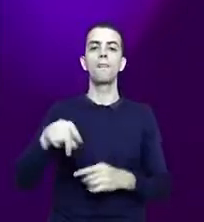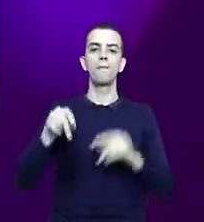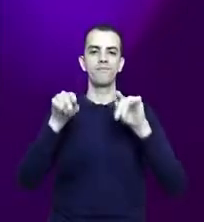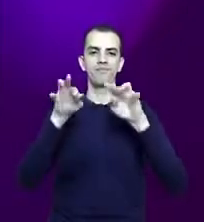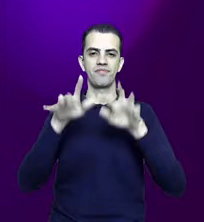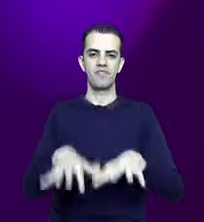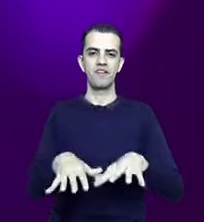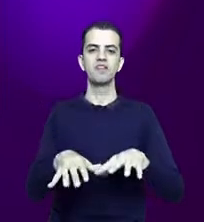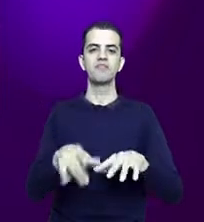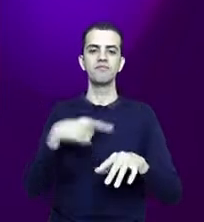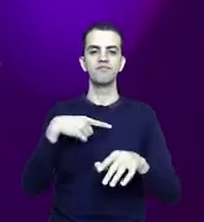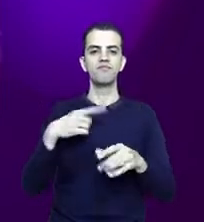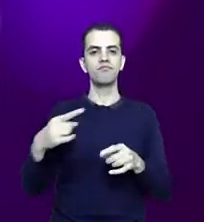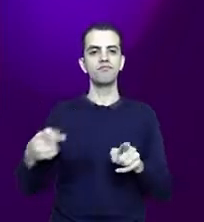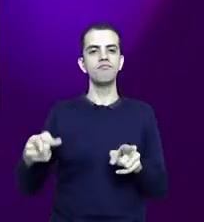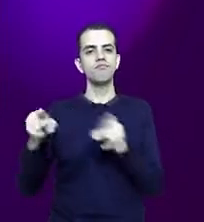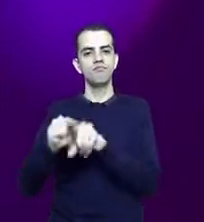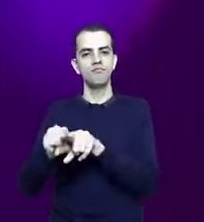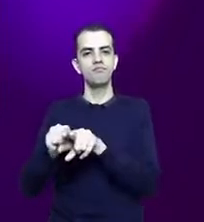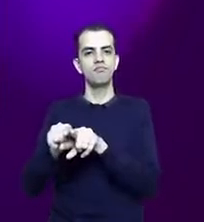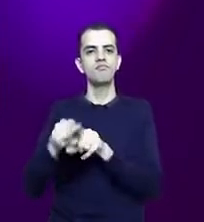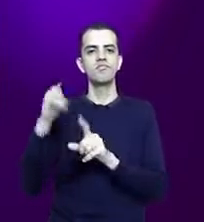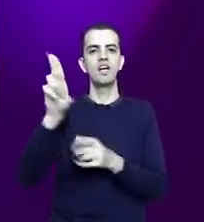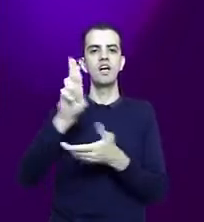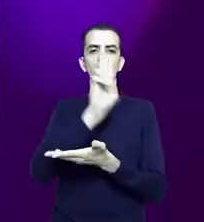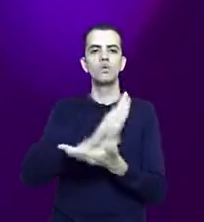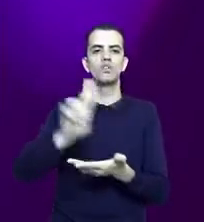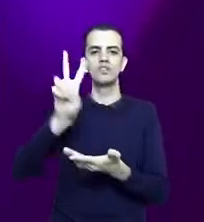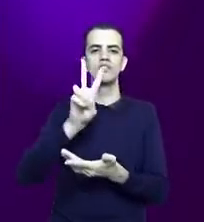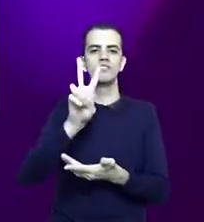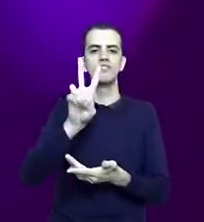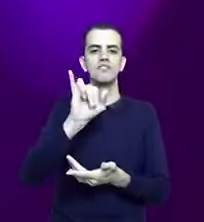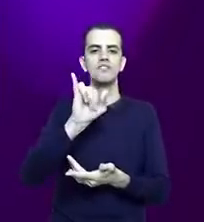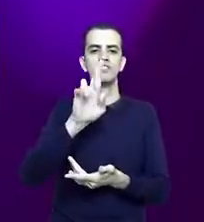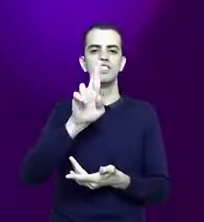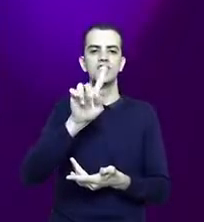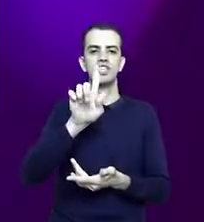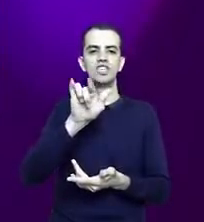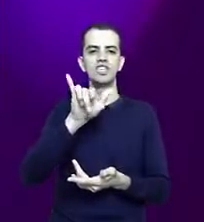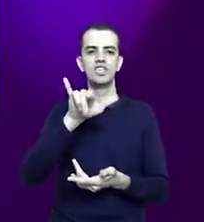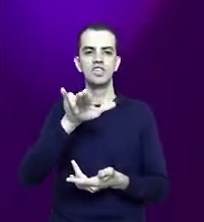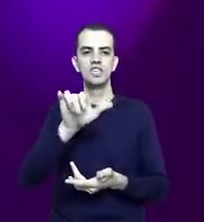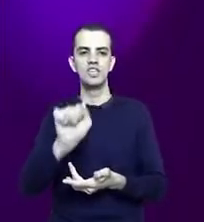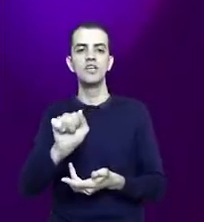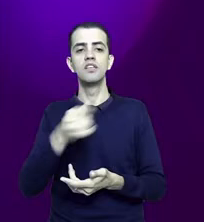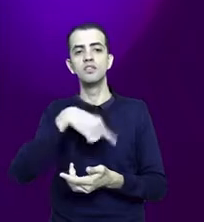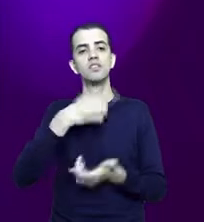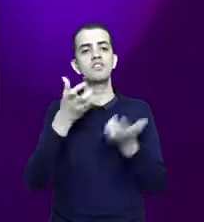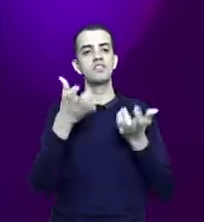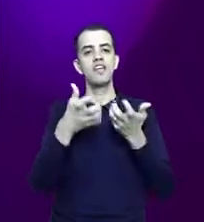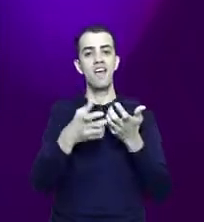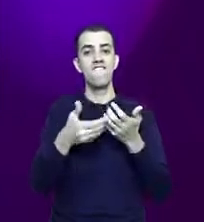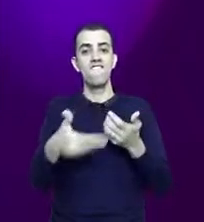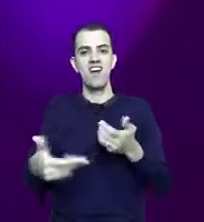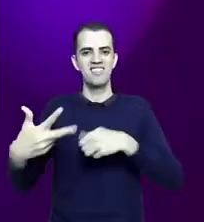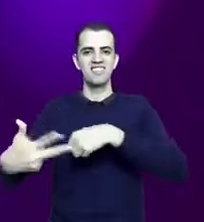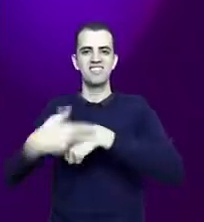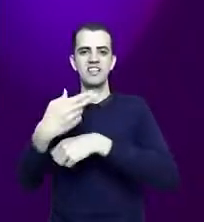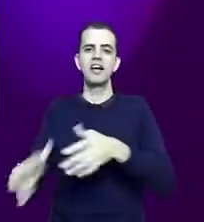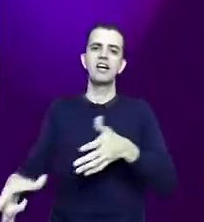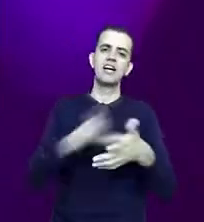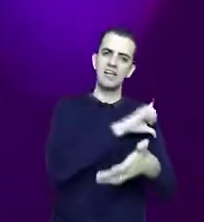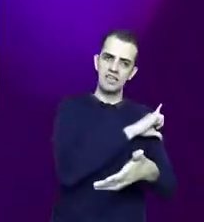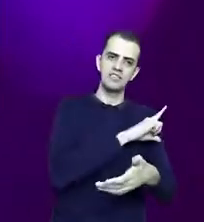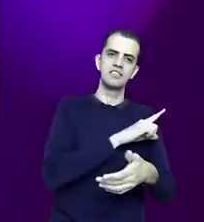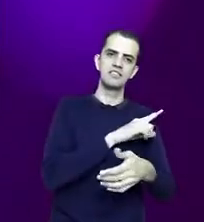parceria com a Universidade da Virgínia. A gente se propôs a fazer uma programação intuitiva pré-operatória, para uso intraoperatório